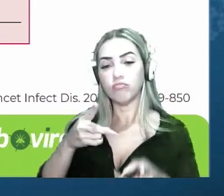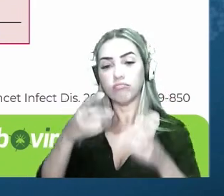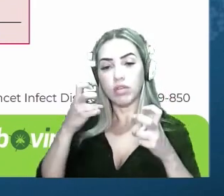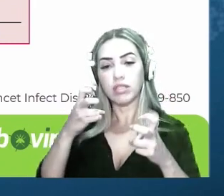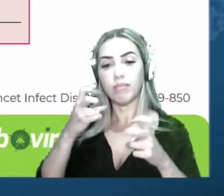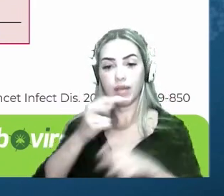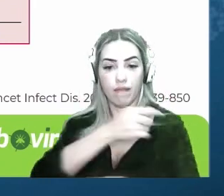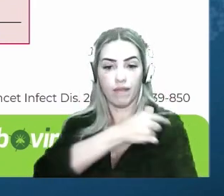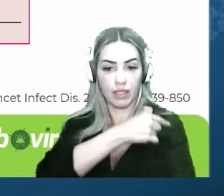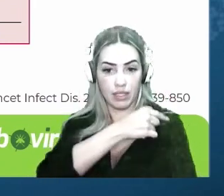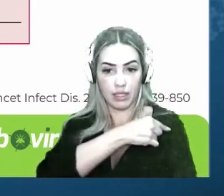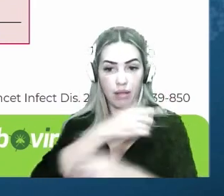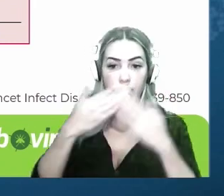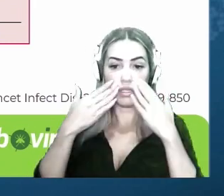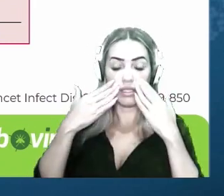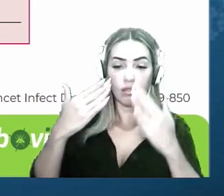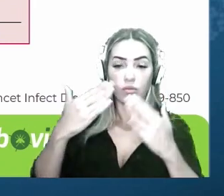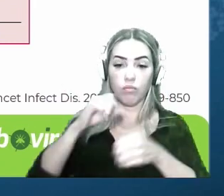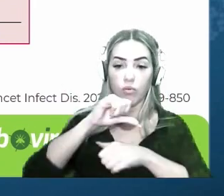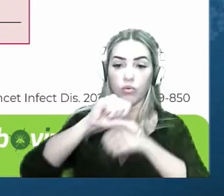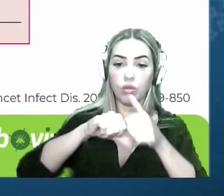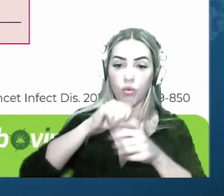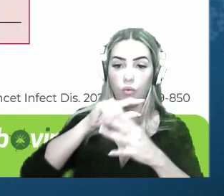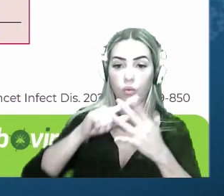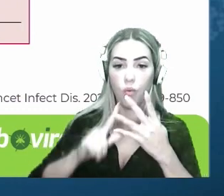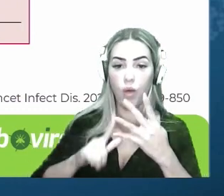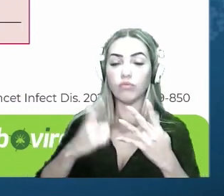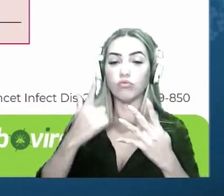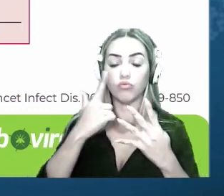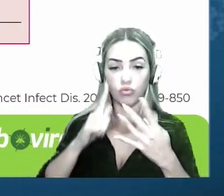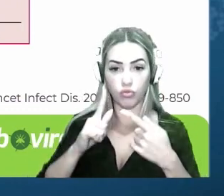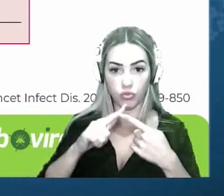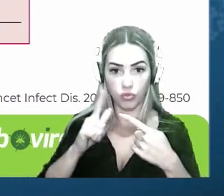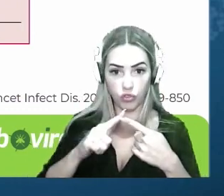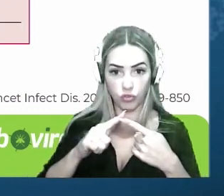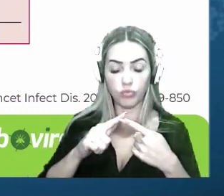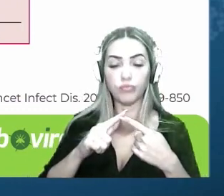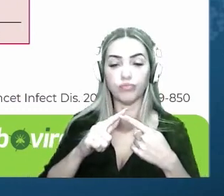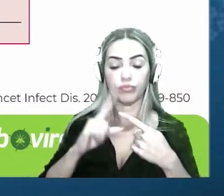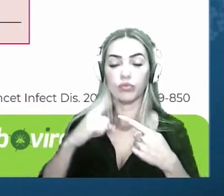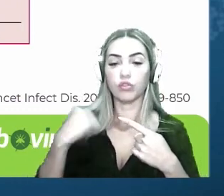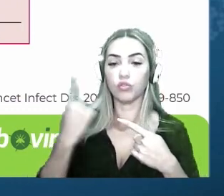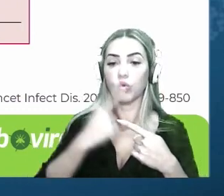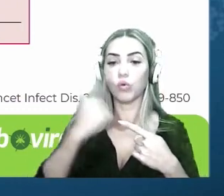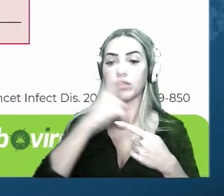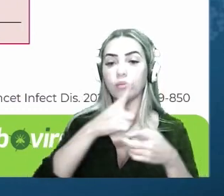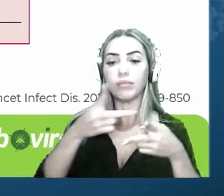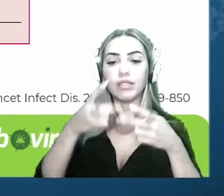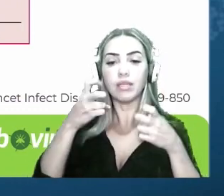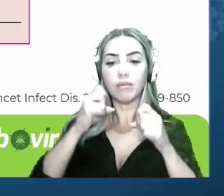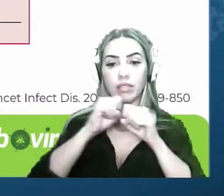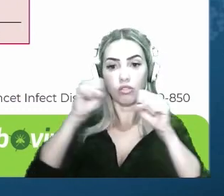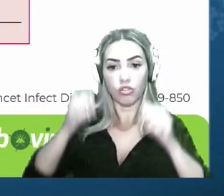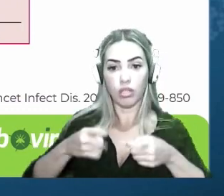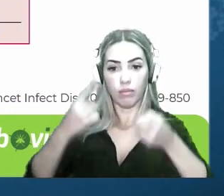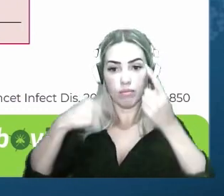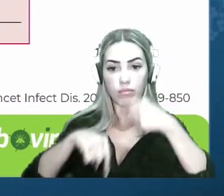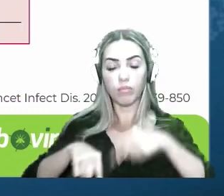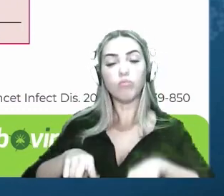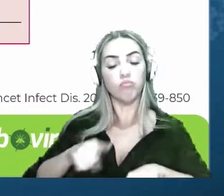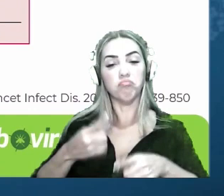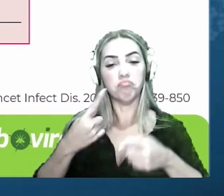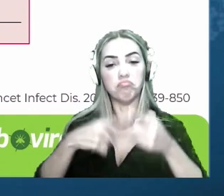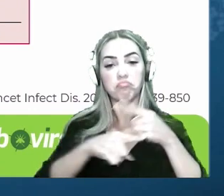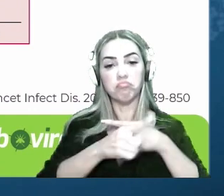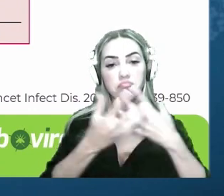apresentou alta conversão para os 4 sorotipos de dengue. Né? Então, a gente conseguiu ver que o sistema imune reage bem às 4 cepas